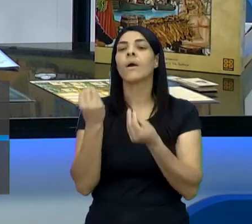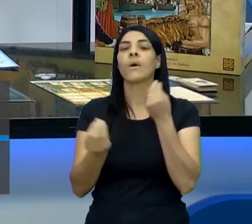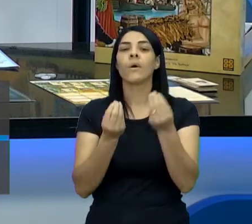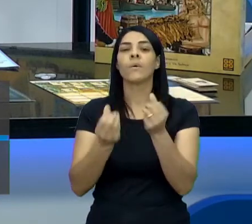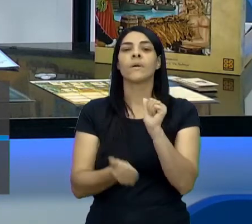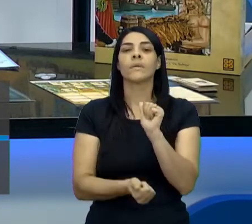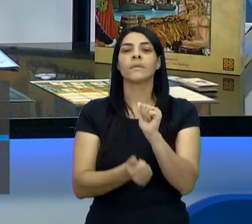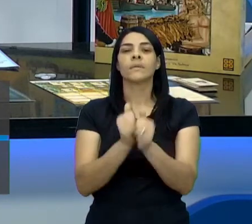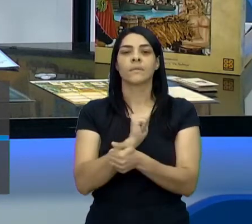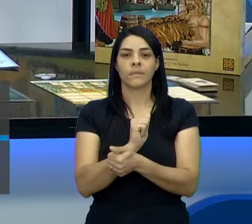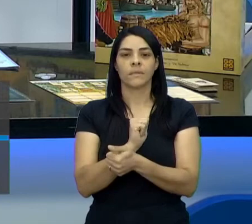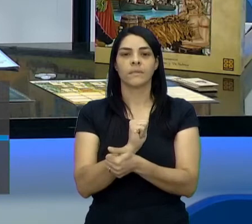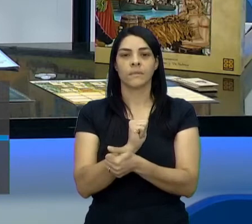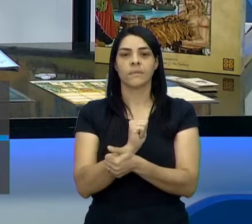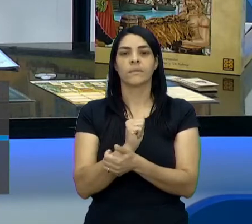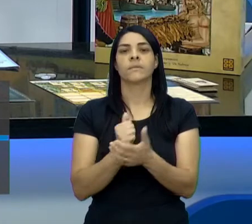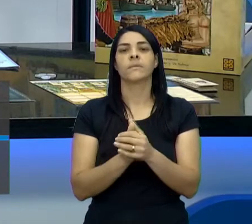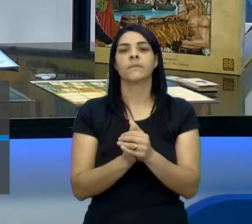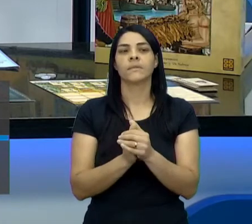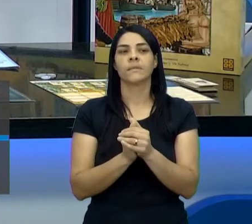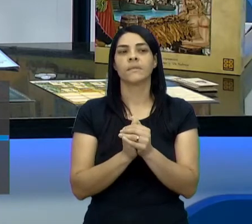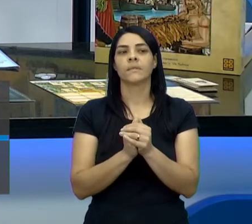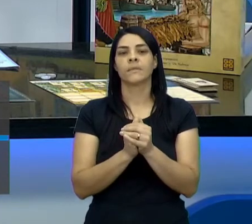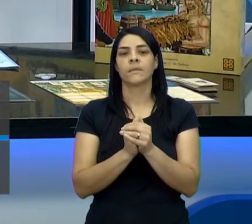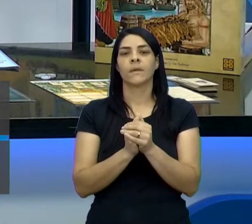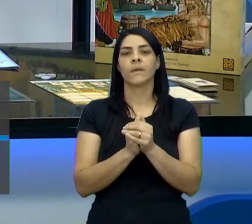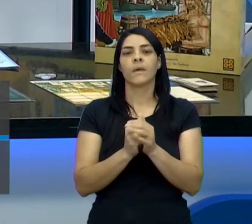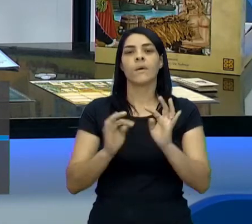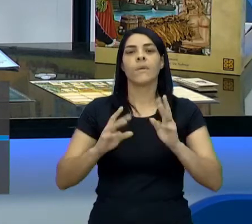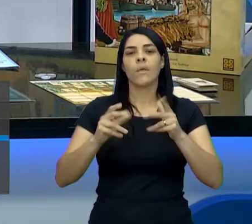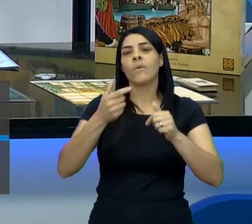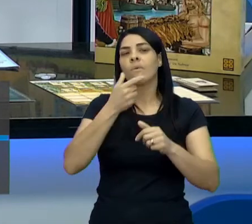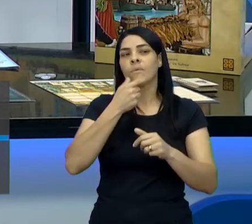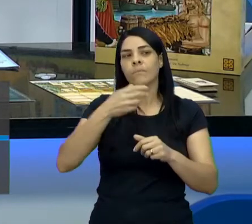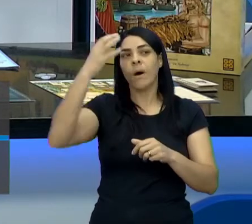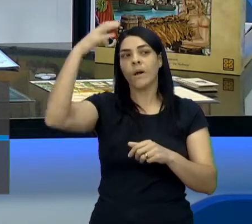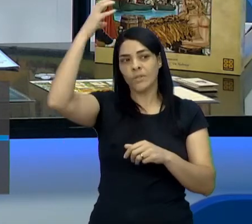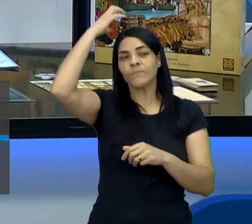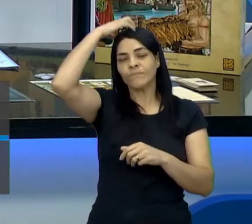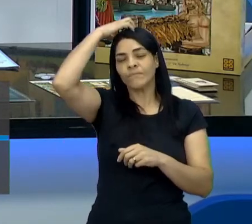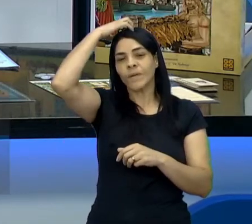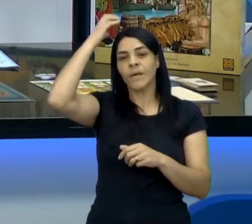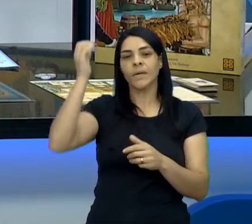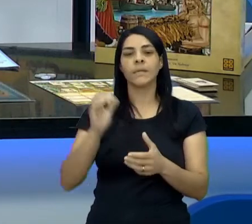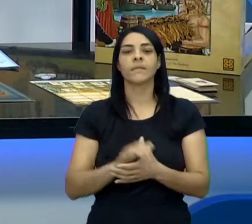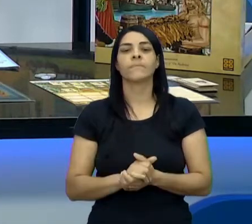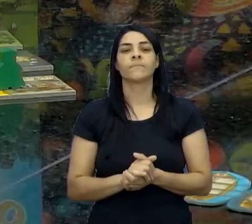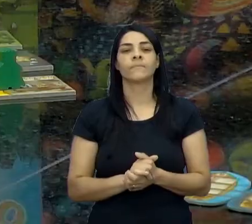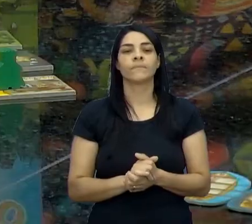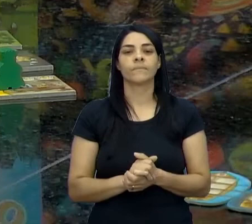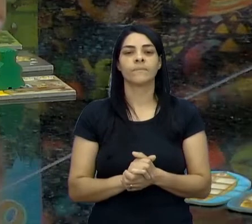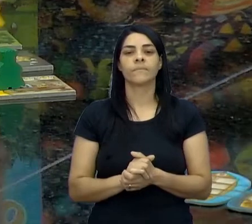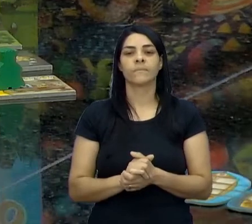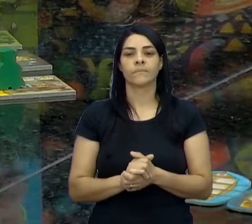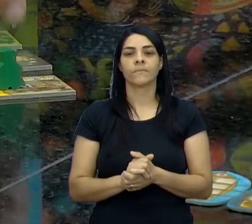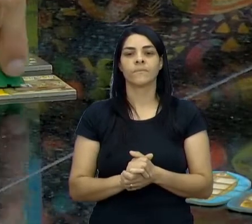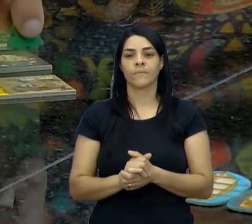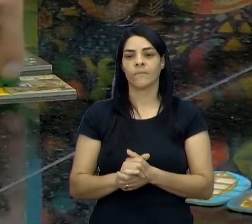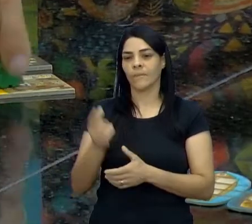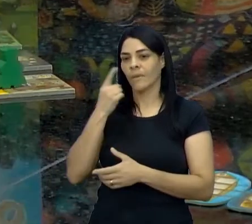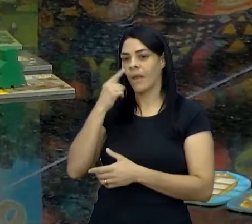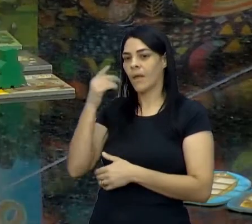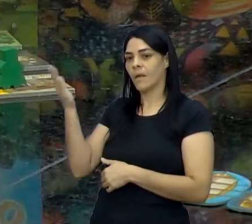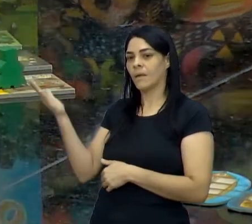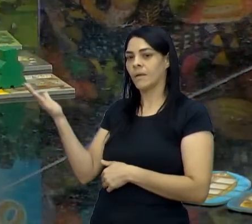jogar. A ordem de jogar é determinada pelas posições dos reis na fila de dominós. Então esse aqui primeiro, depois esse, depois esse,